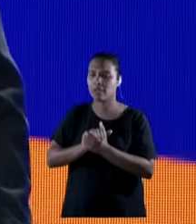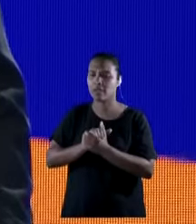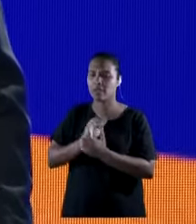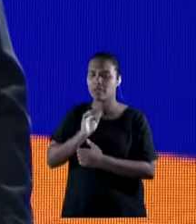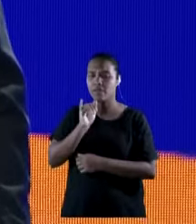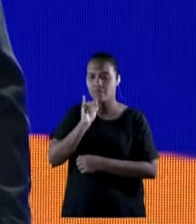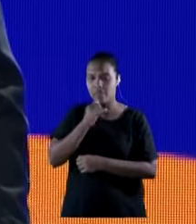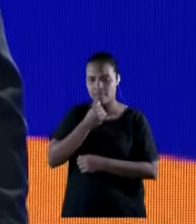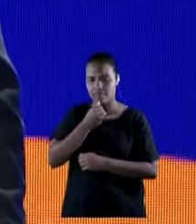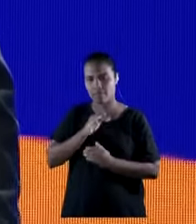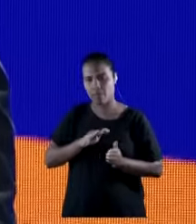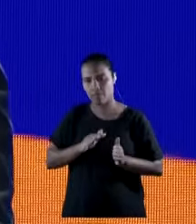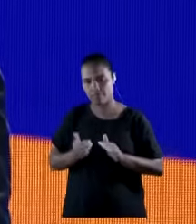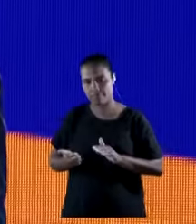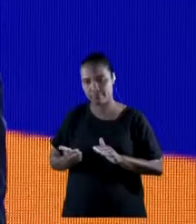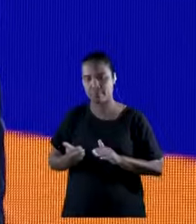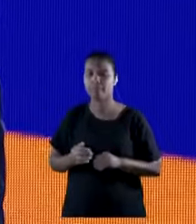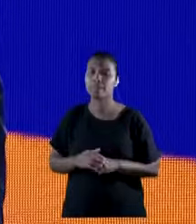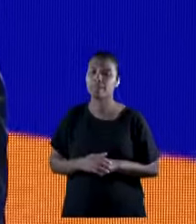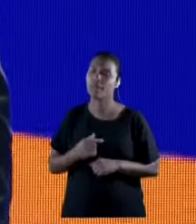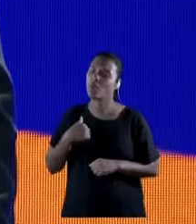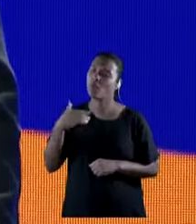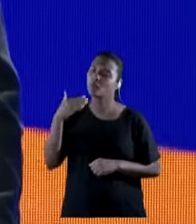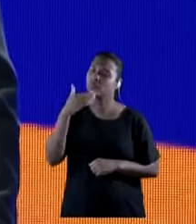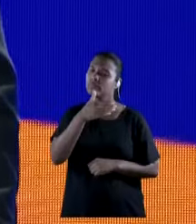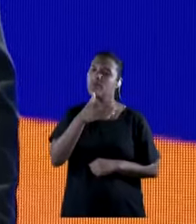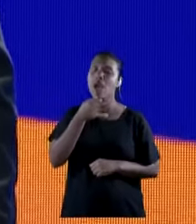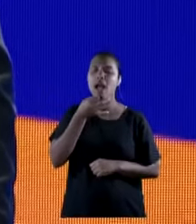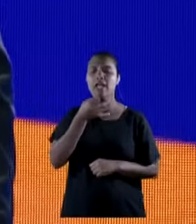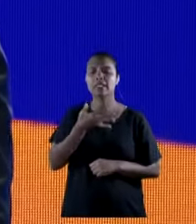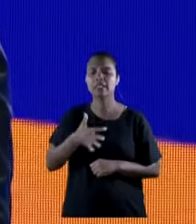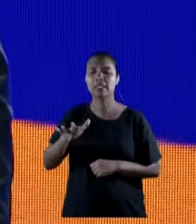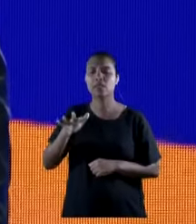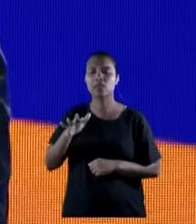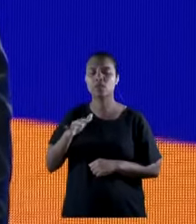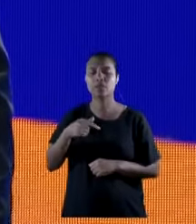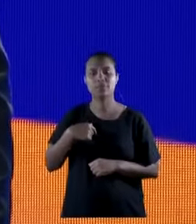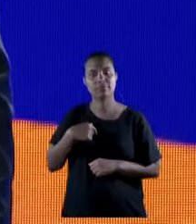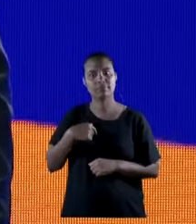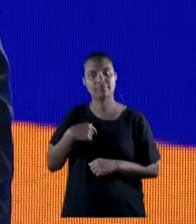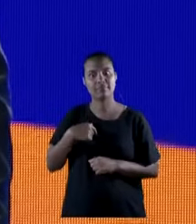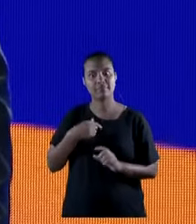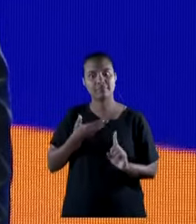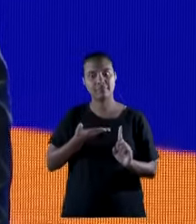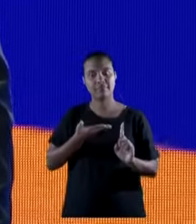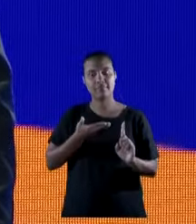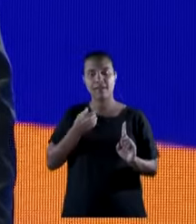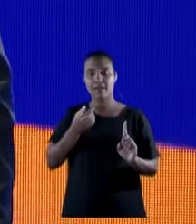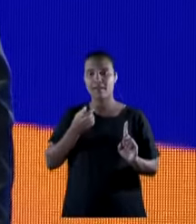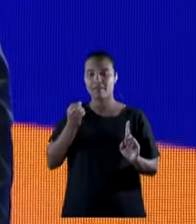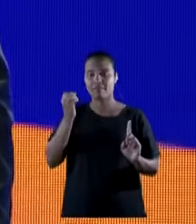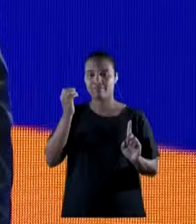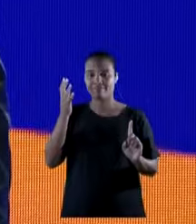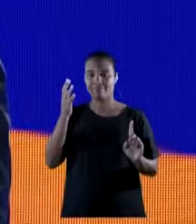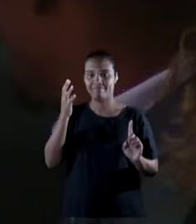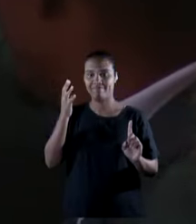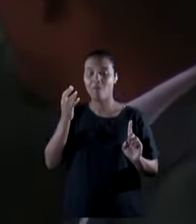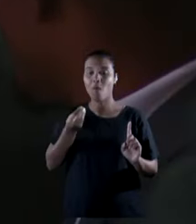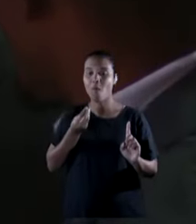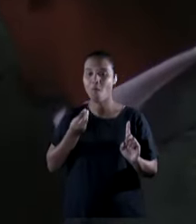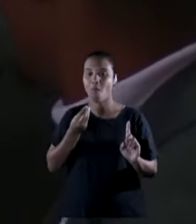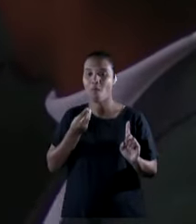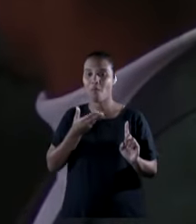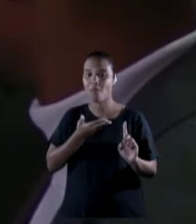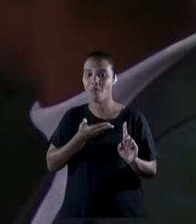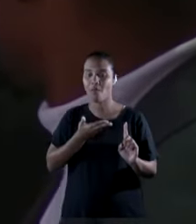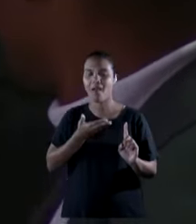para o Santos. Mas esse Hendrick, eu estou apaixonado pelo menininho. Olha, ele tem uma cabeça melhor